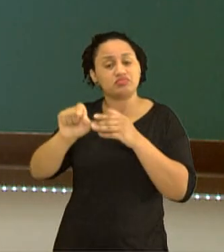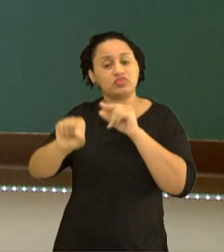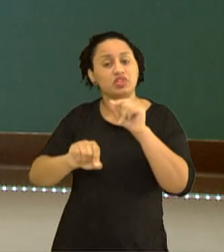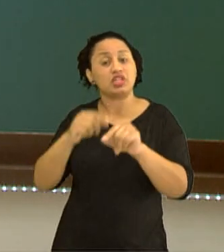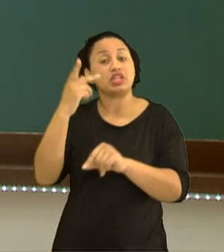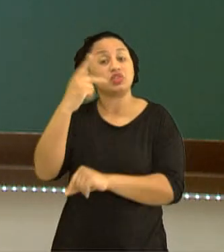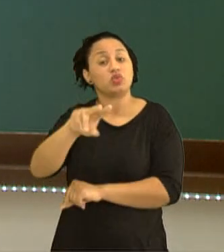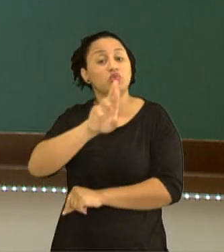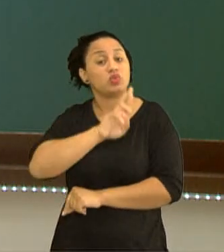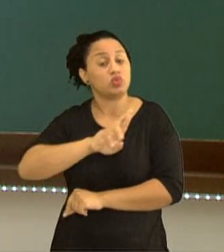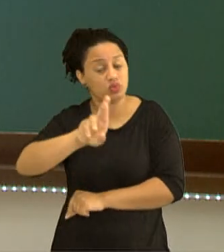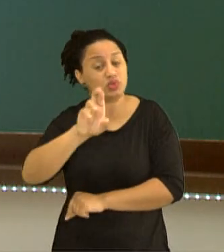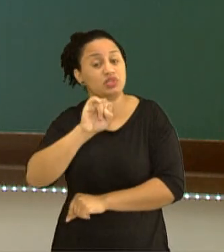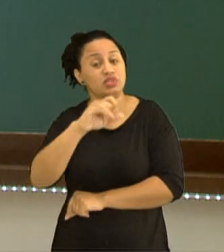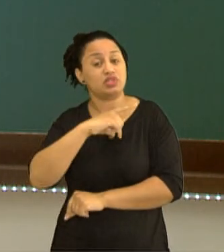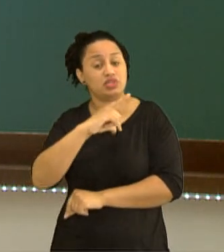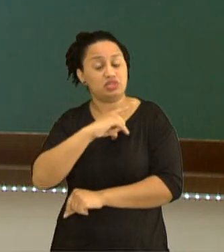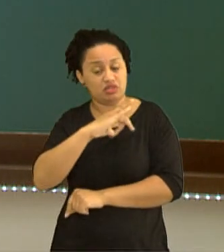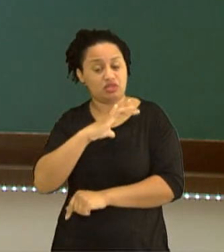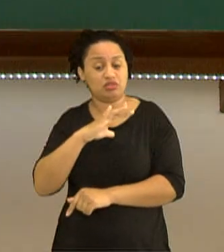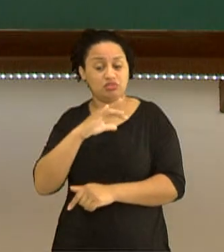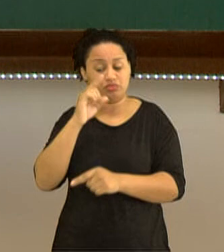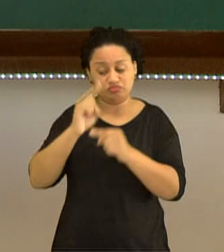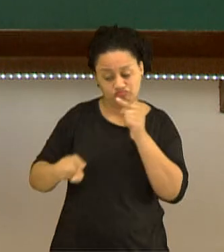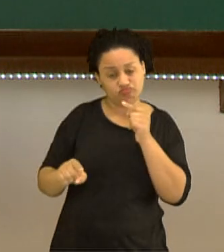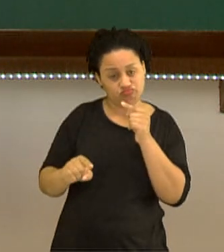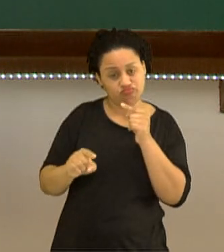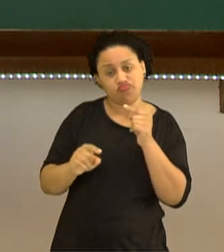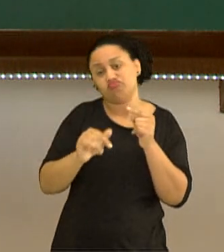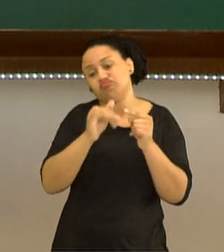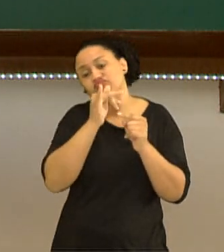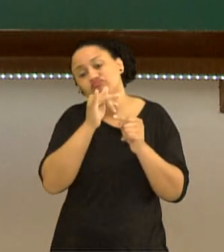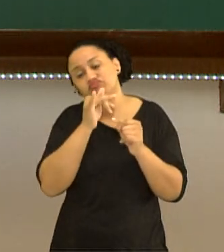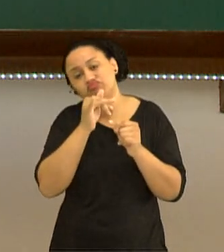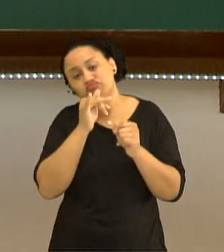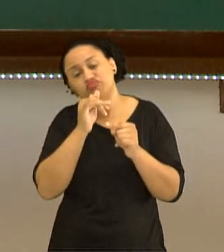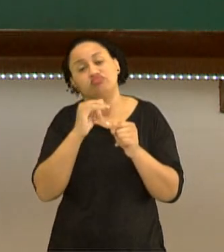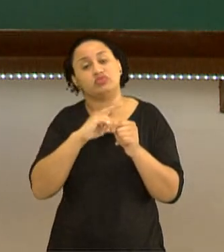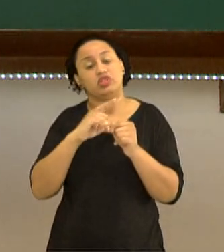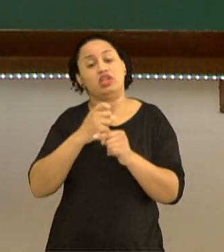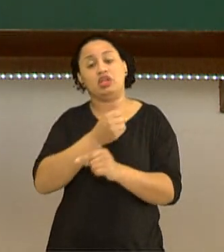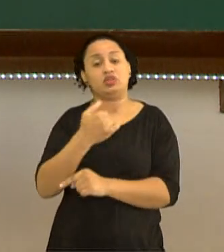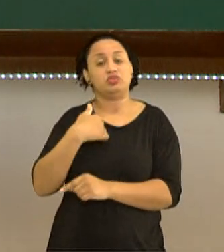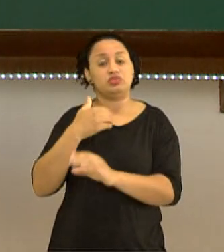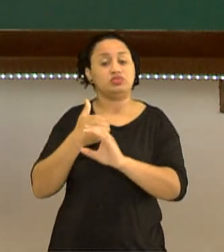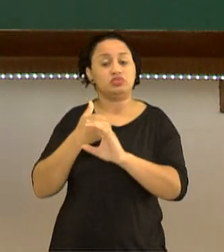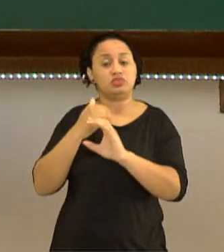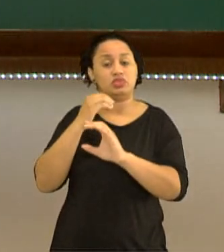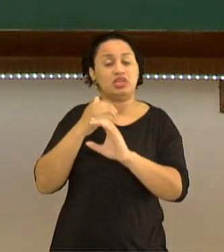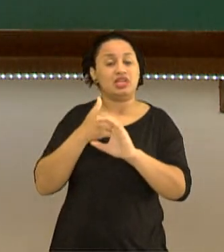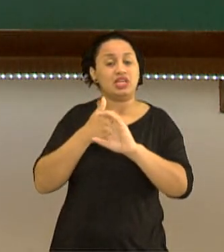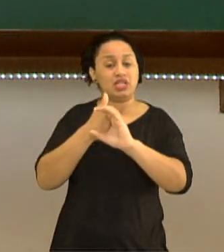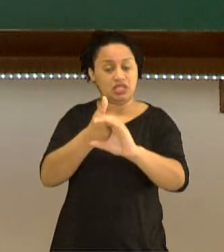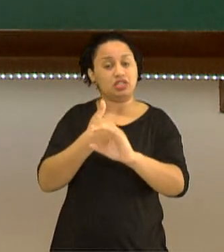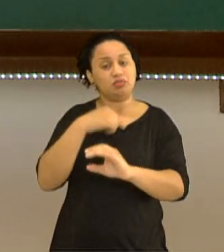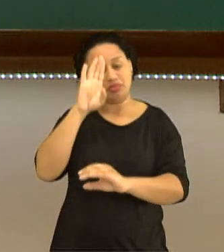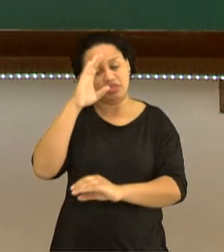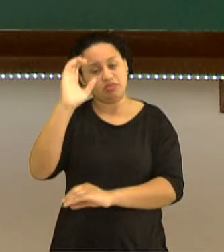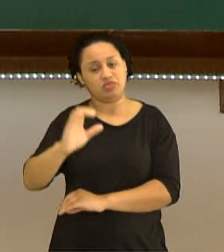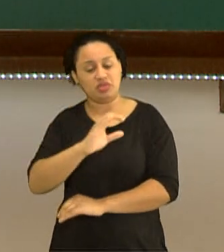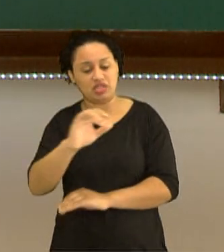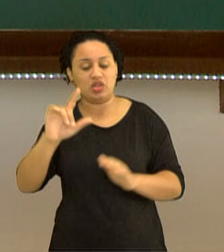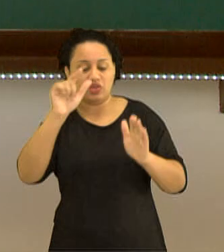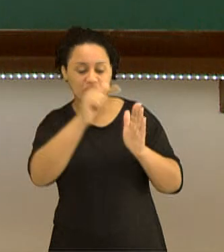tua religião tem alguma restrição. Por exemplo, os cristãos, principalmente os católicos, que durante a Semana